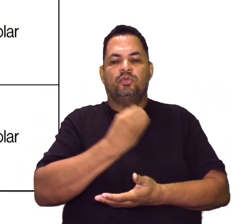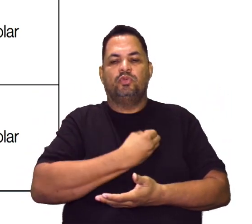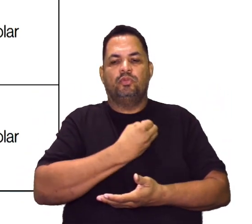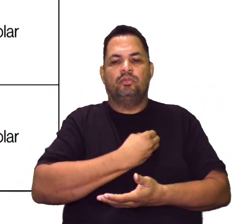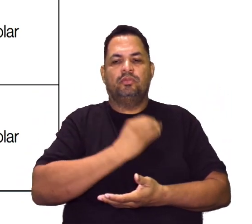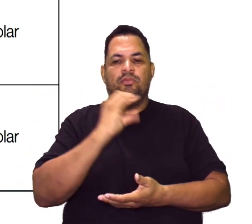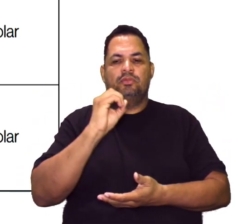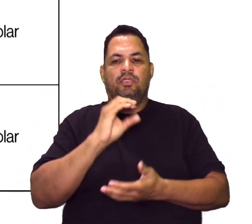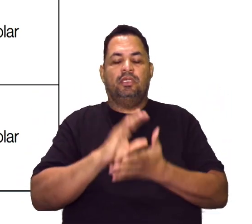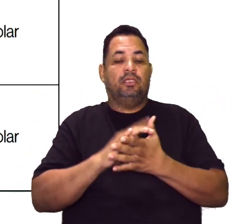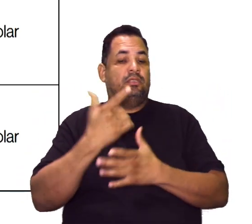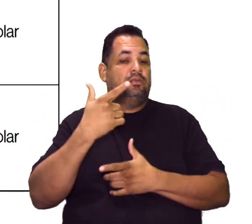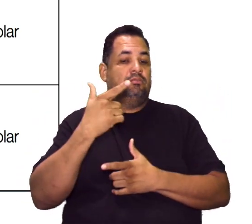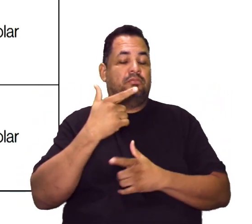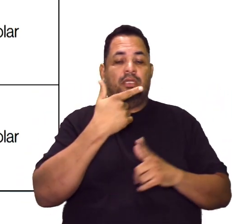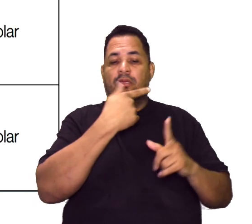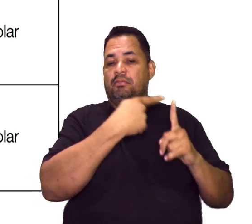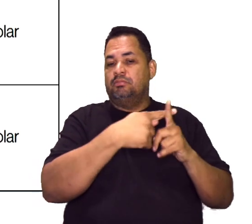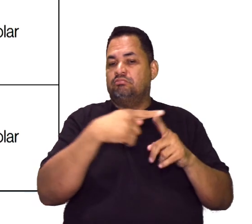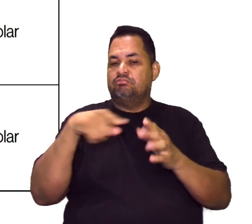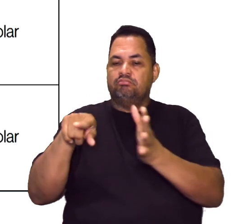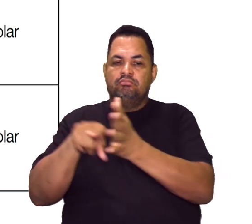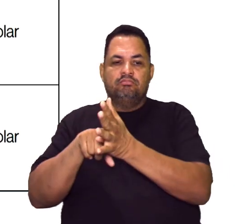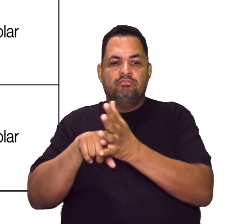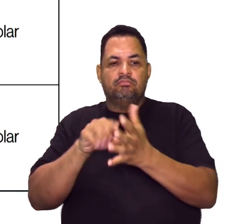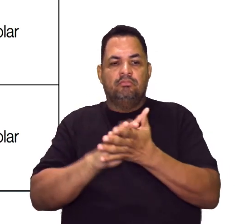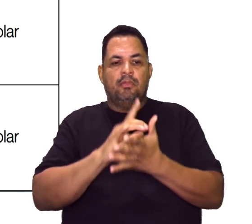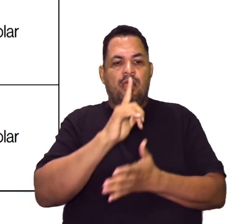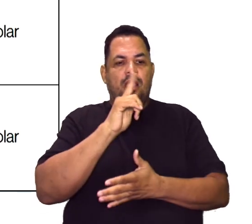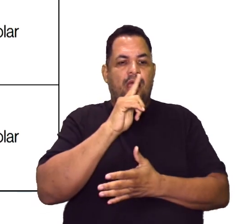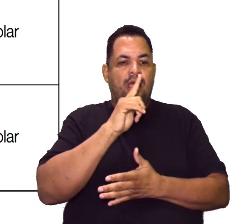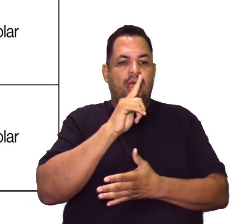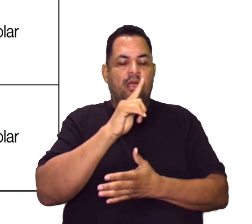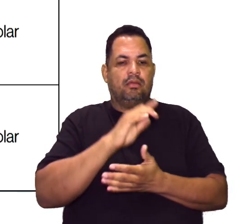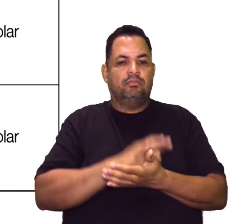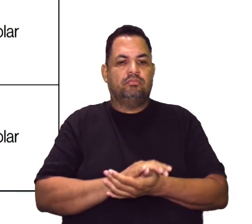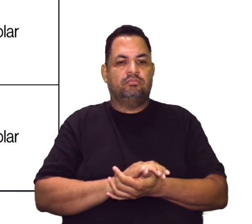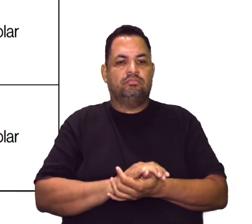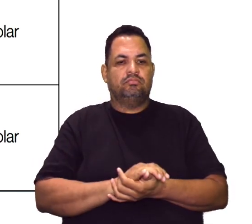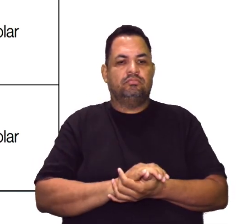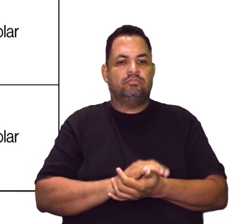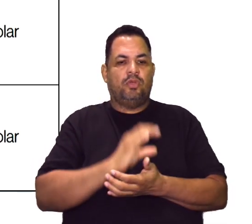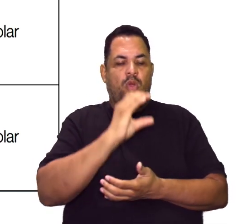é apolar. A da água, pelo oxigênio